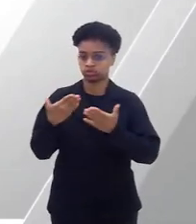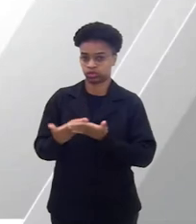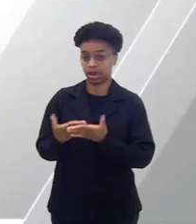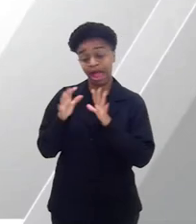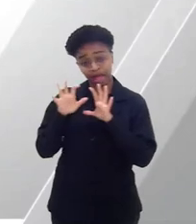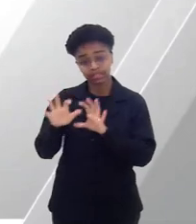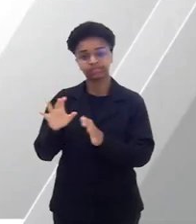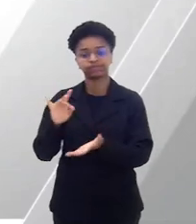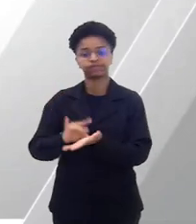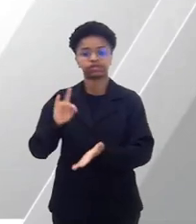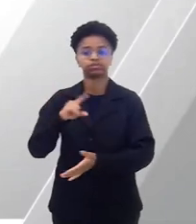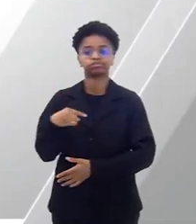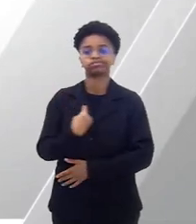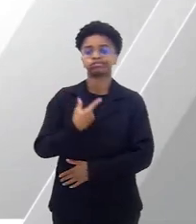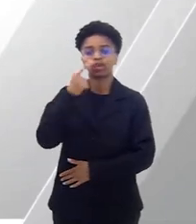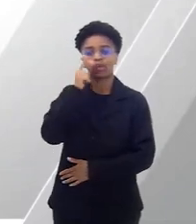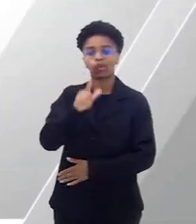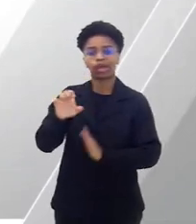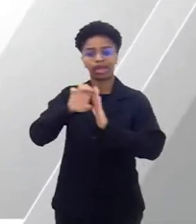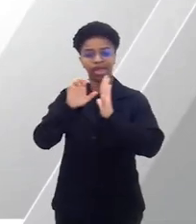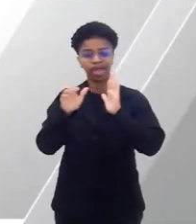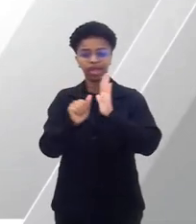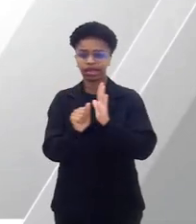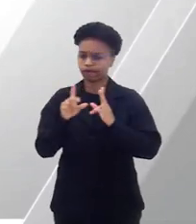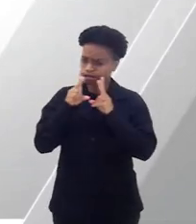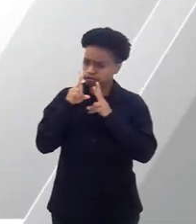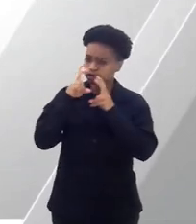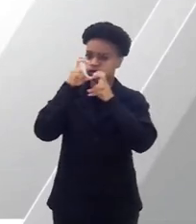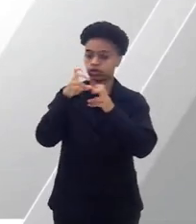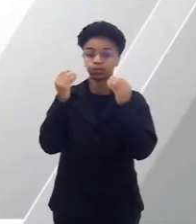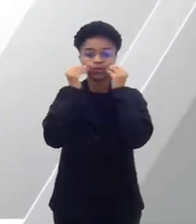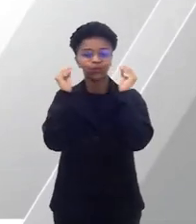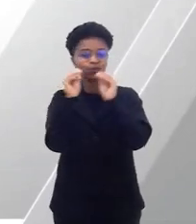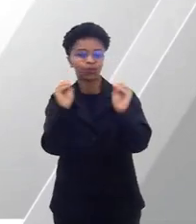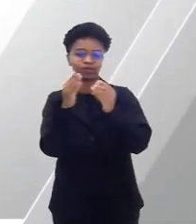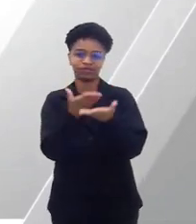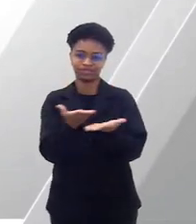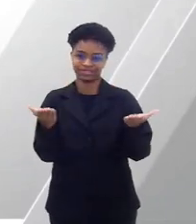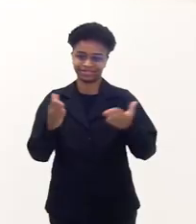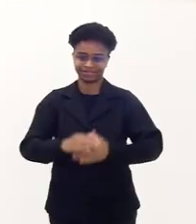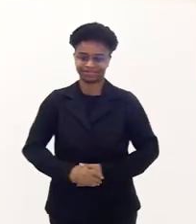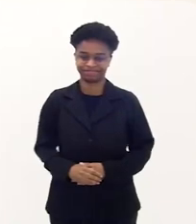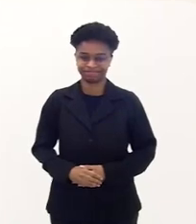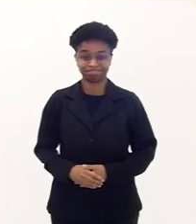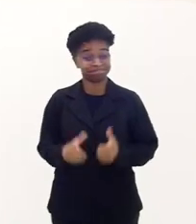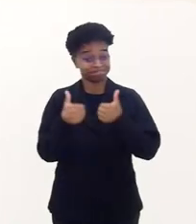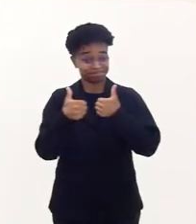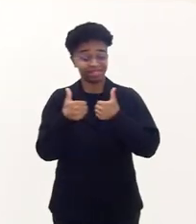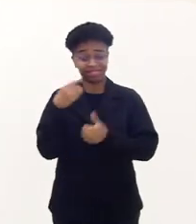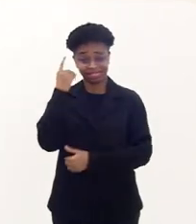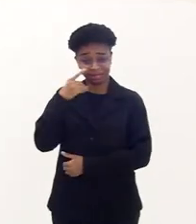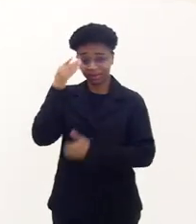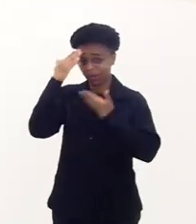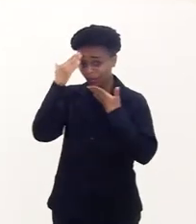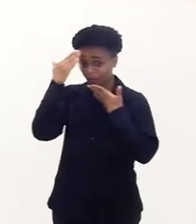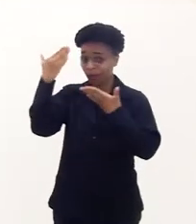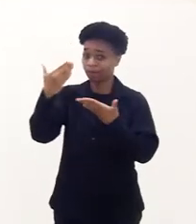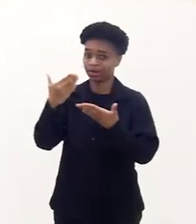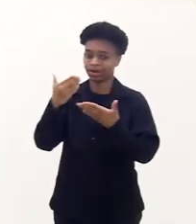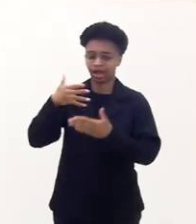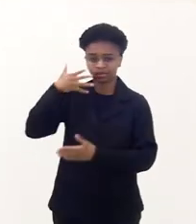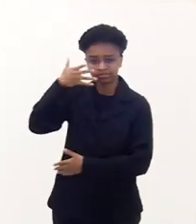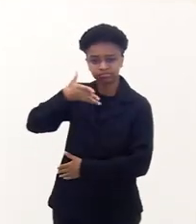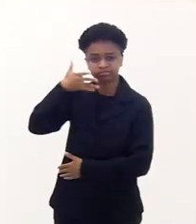assim vamos fazer o ECA mais forte. Um beijo no coração. Muito bem, deputado. Eu agradeço a sua